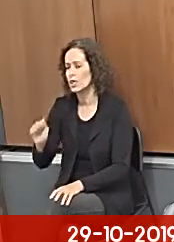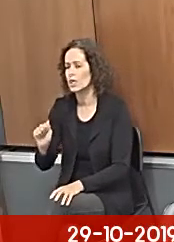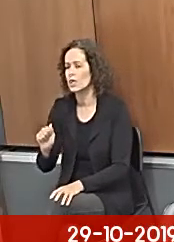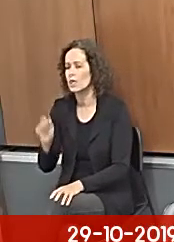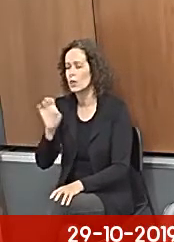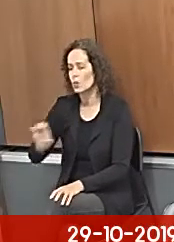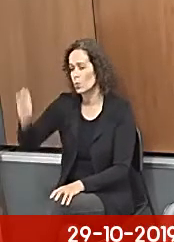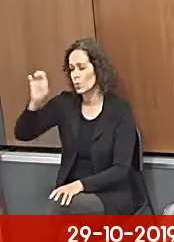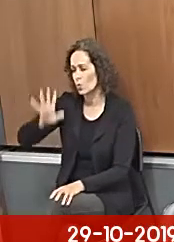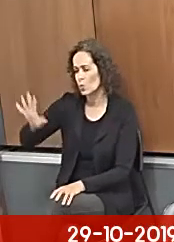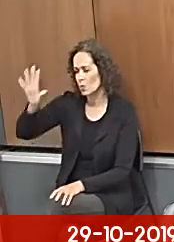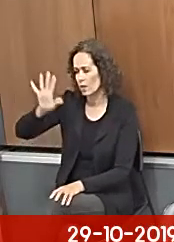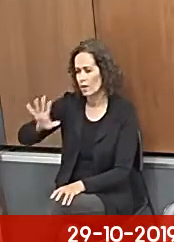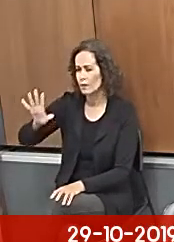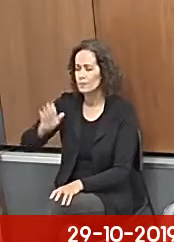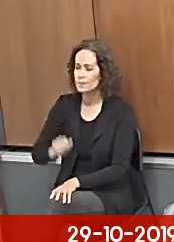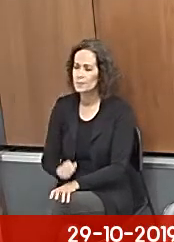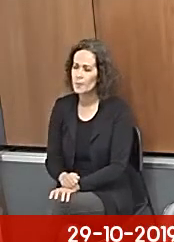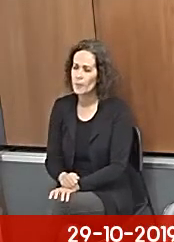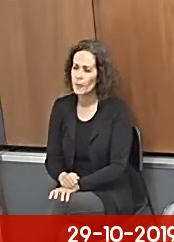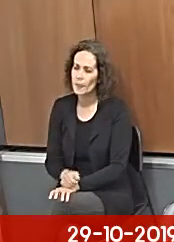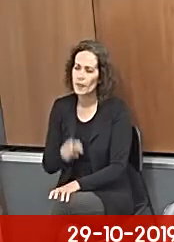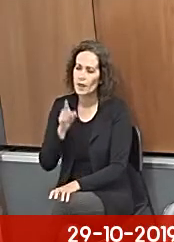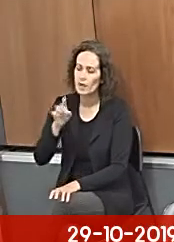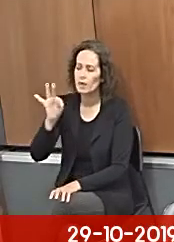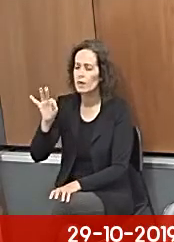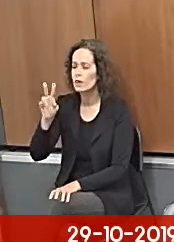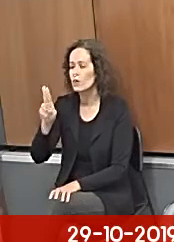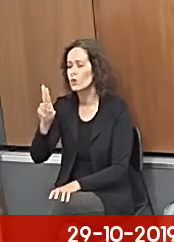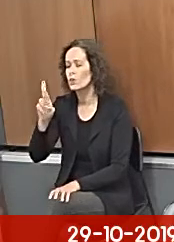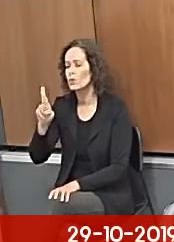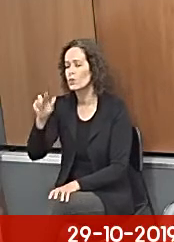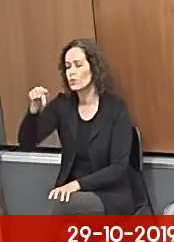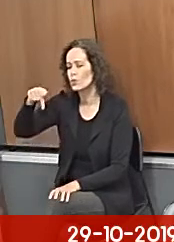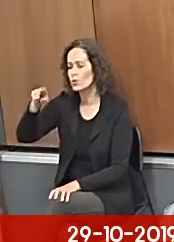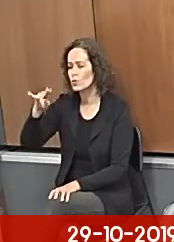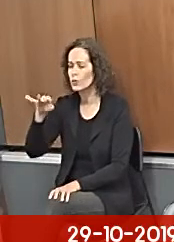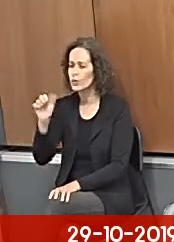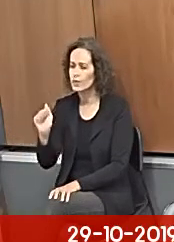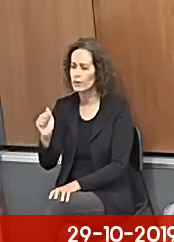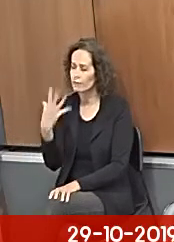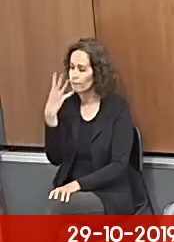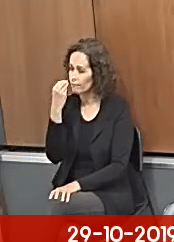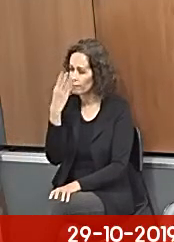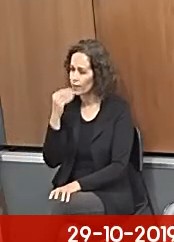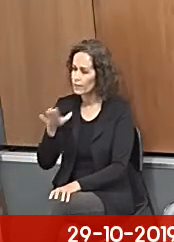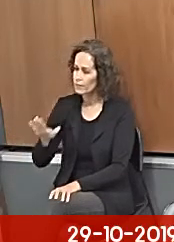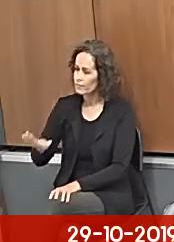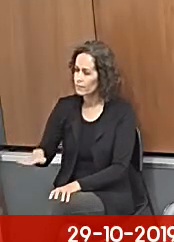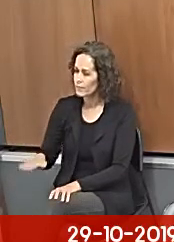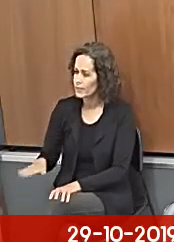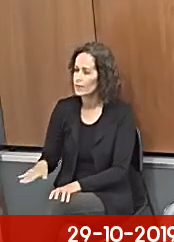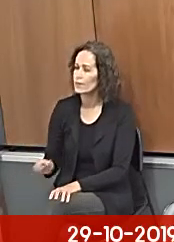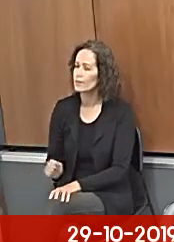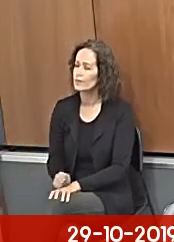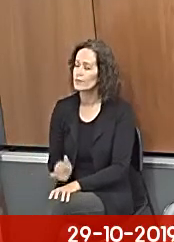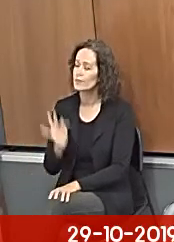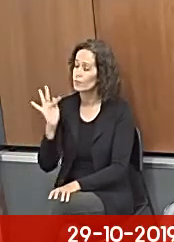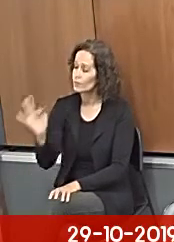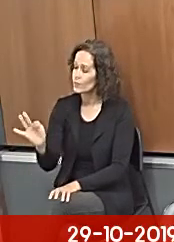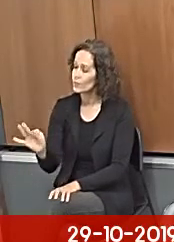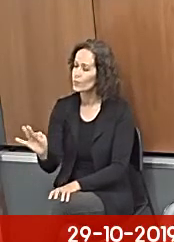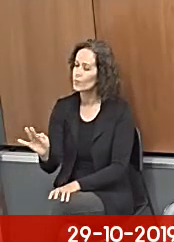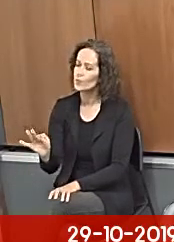Isso aí é na Turquia, algumas fotos desse menino, que vai ser um futuro jogador de futebol de amputados.